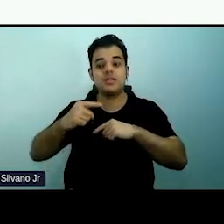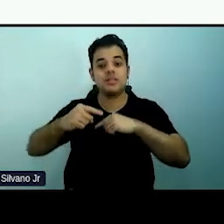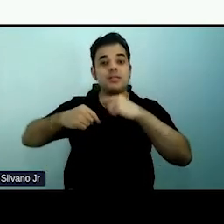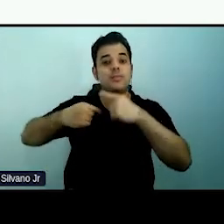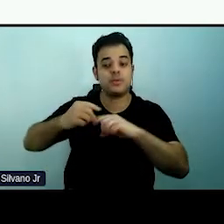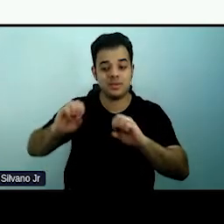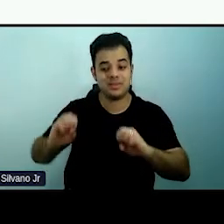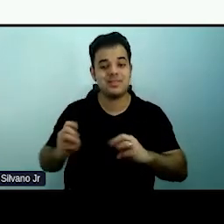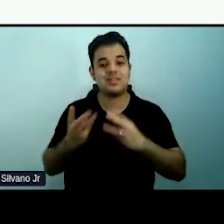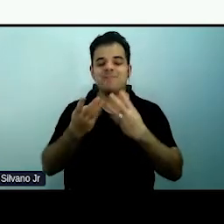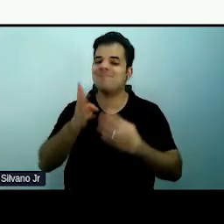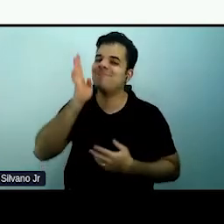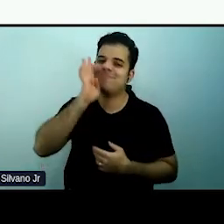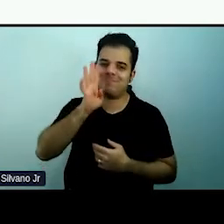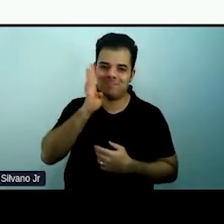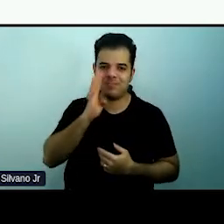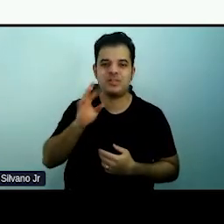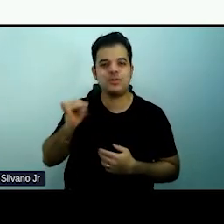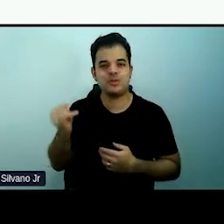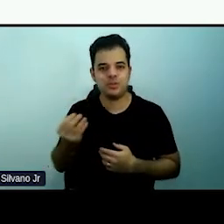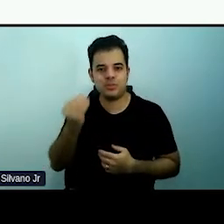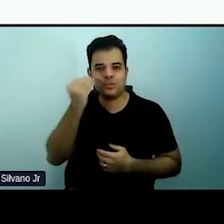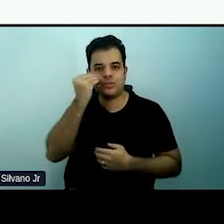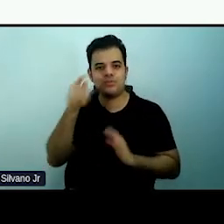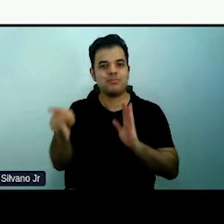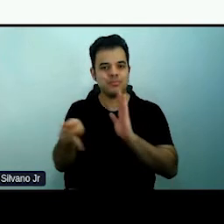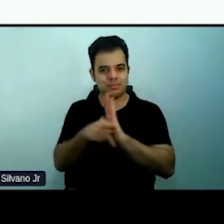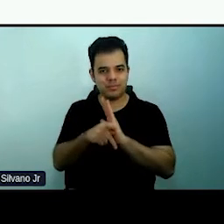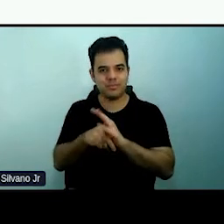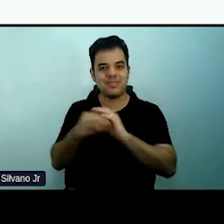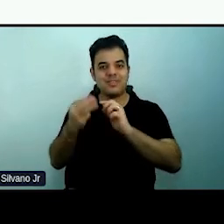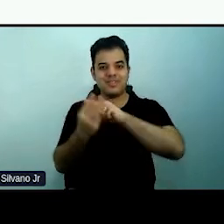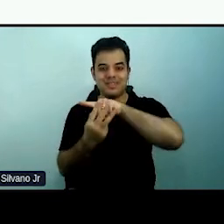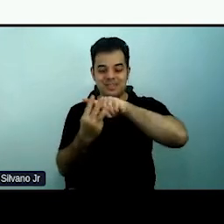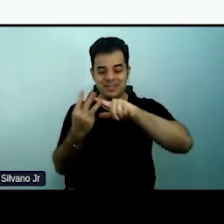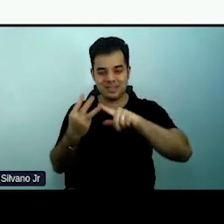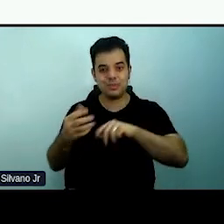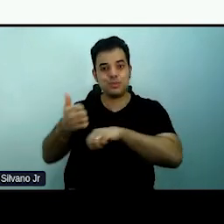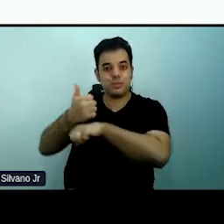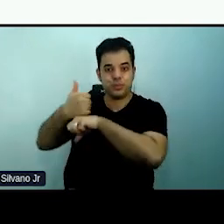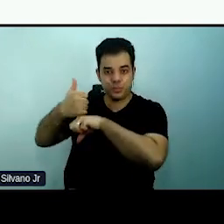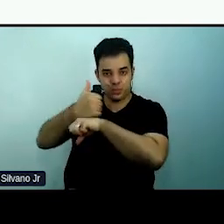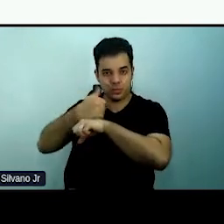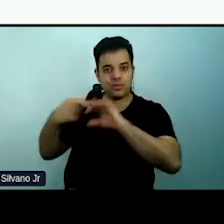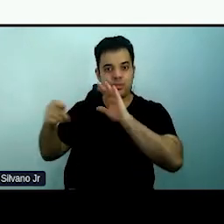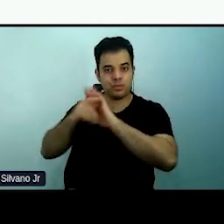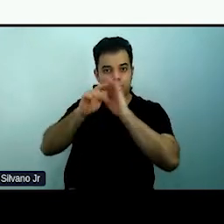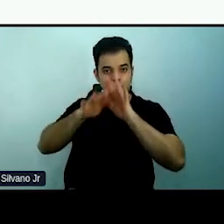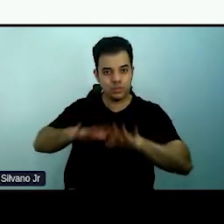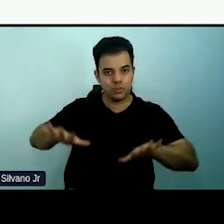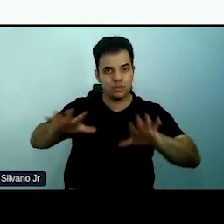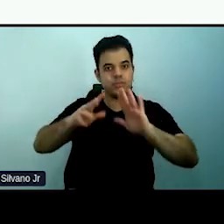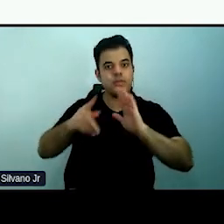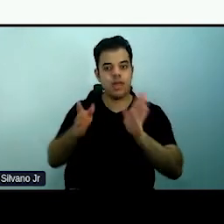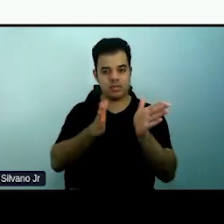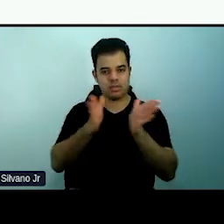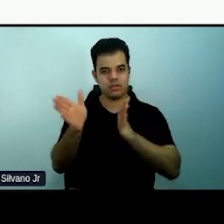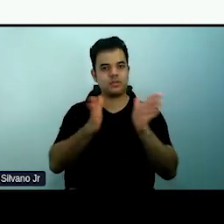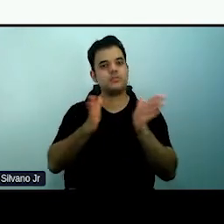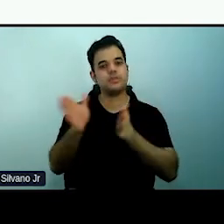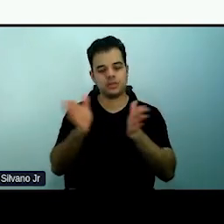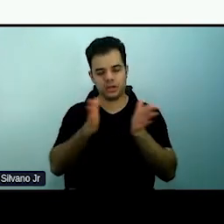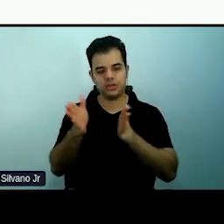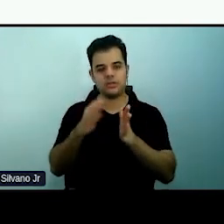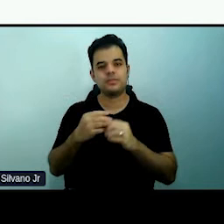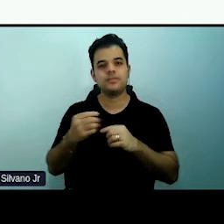evento bacana que eu tive a oportunidade de mediar com três profissionais com deficiência do mercado que falam sobre acessibilidade,